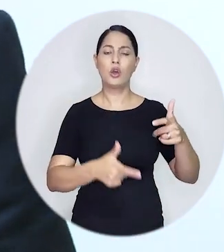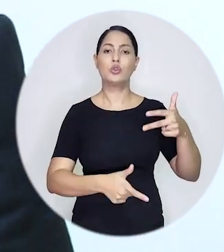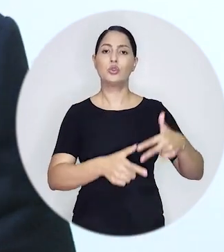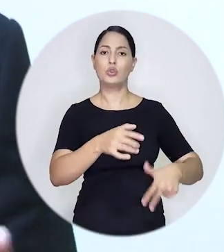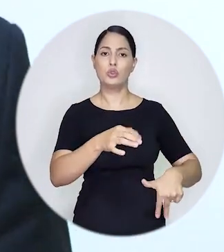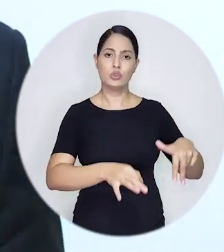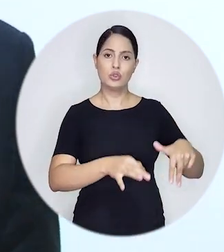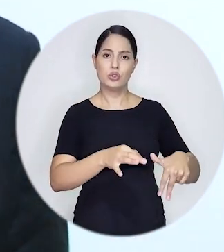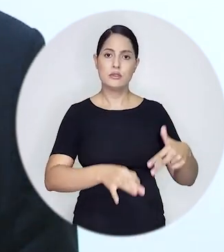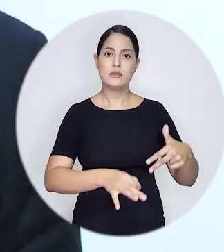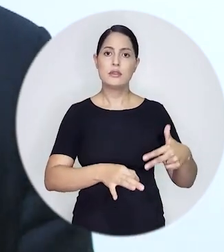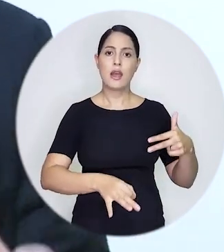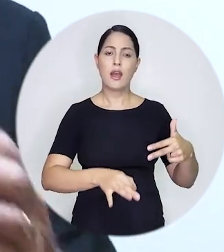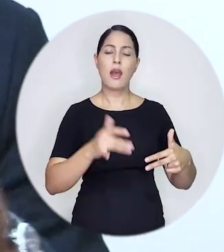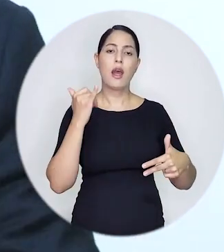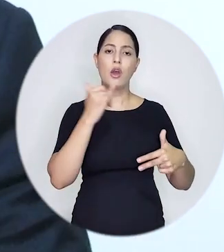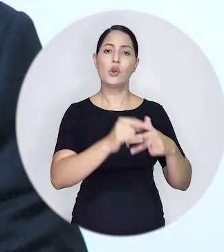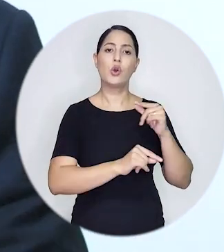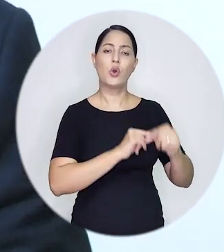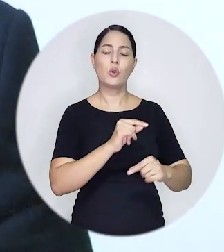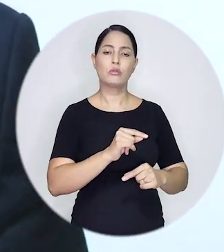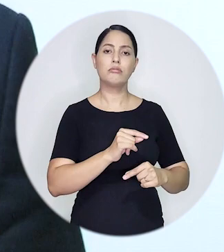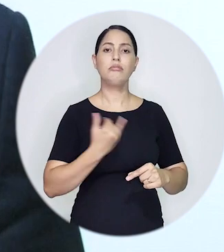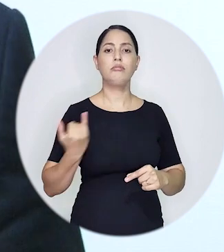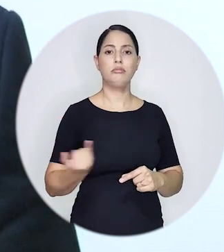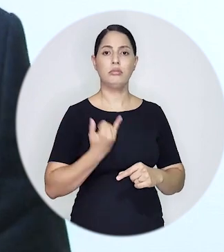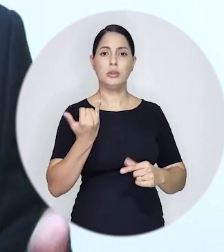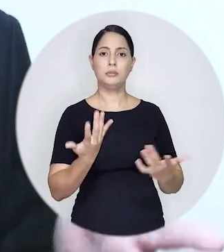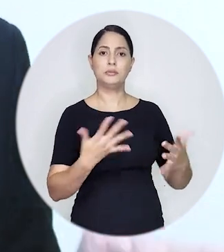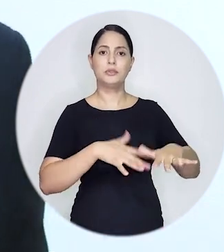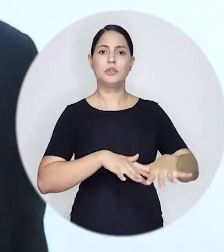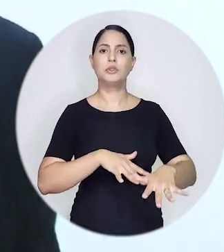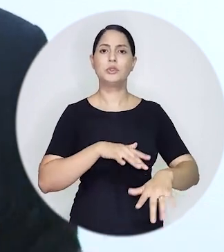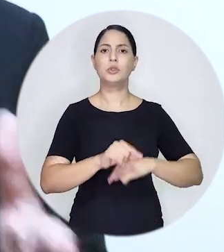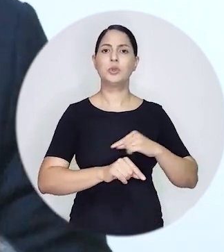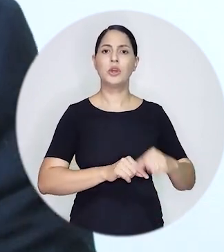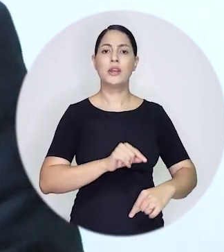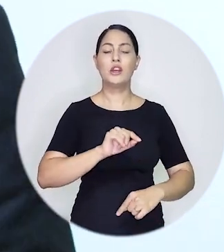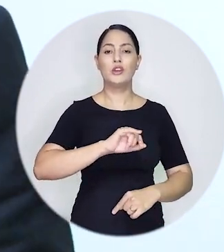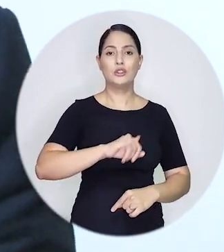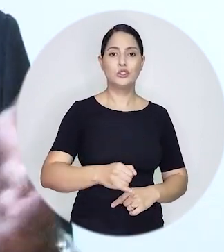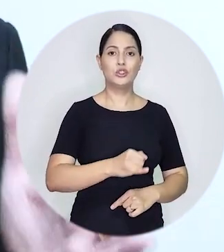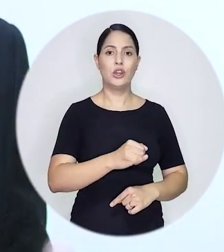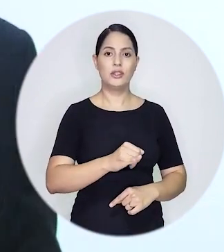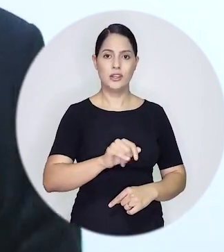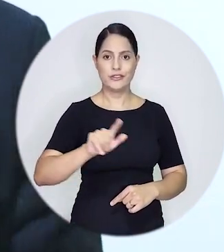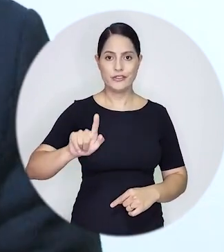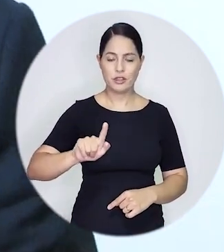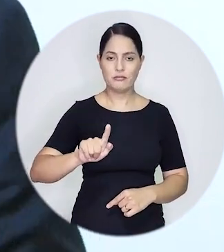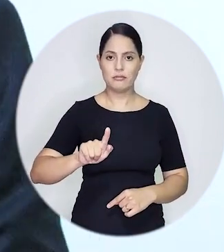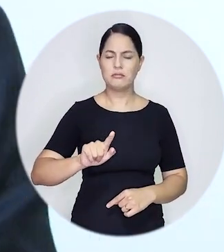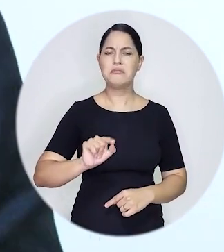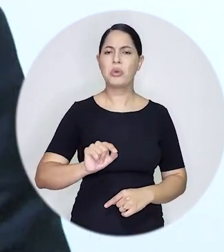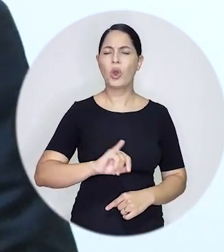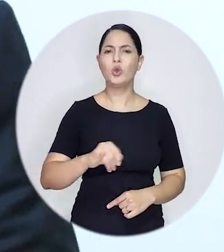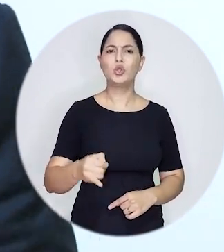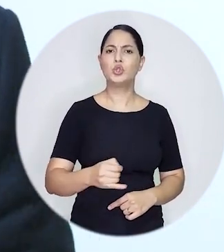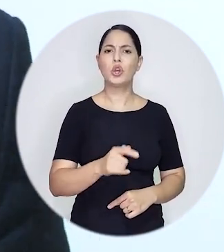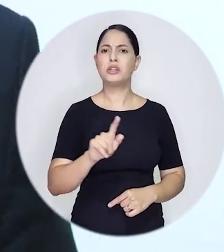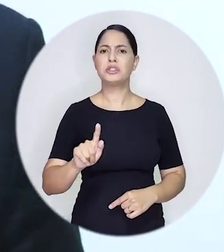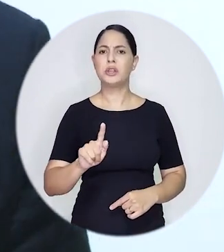Estado catarinense e o Poder Judiciário, implantar o sistema JG, que é a garantia de inscrição para todo e qualquer